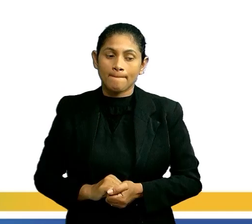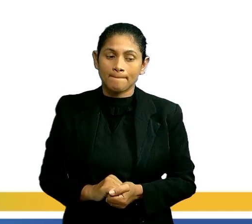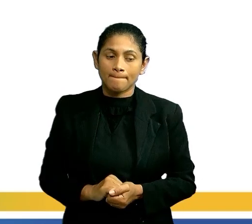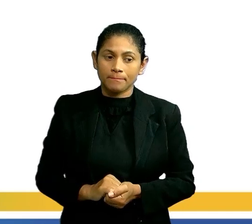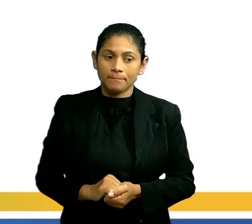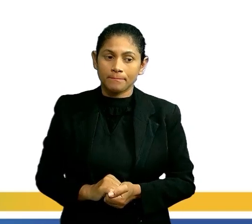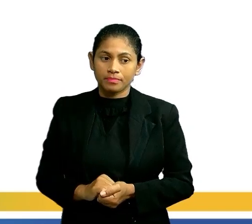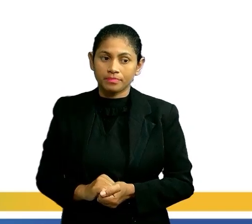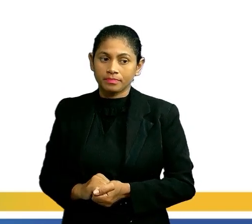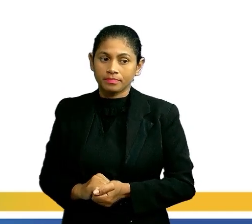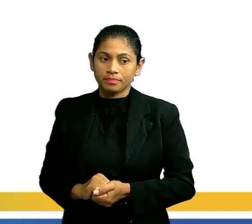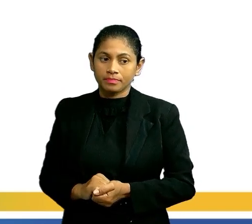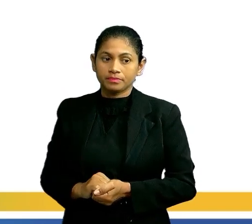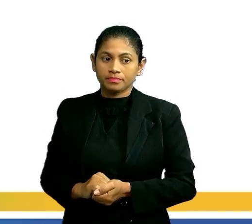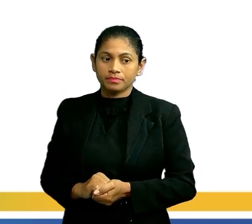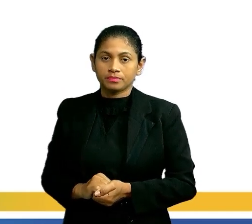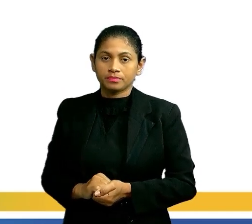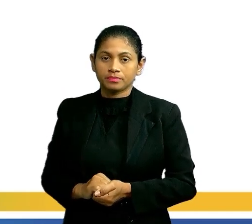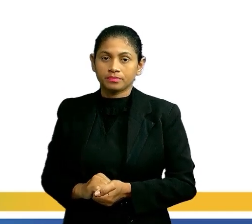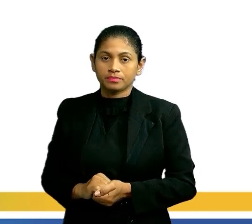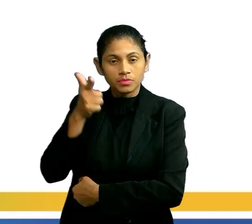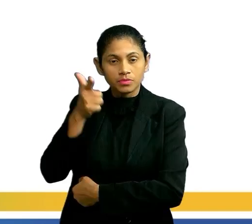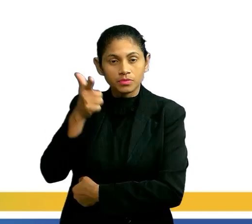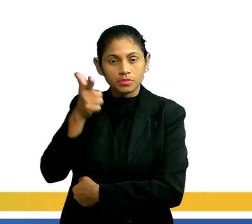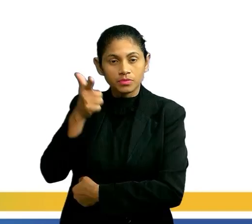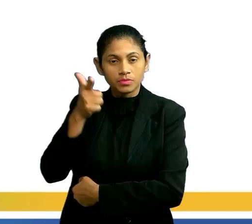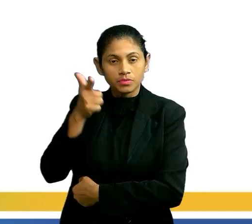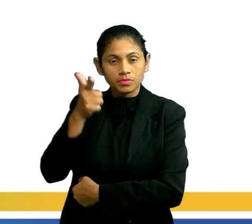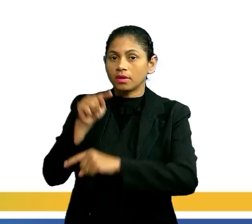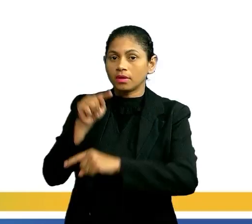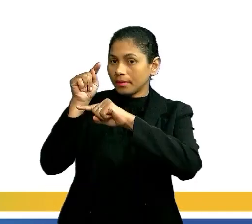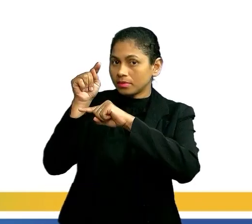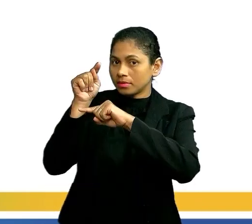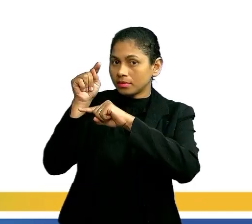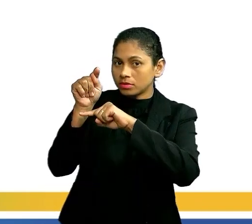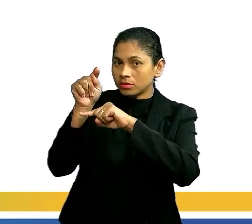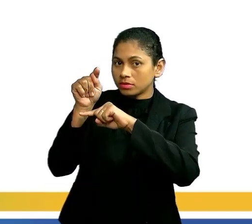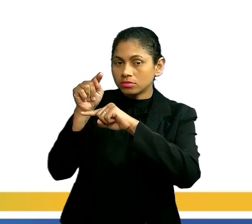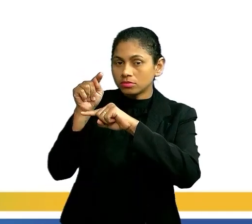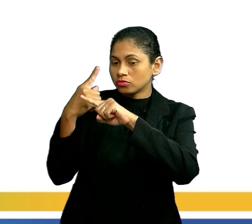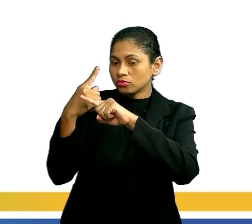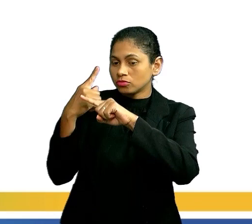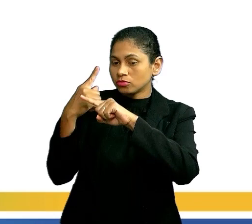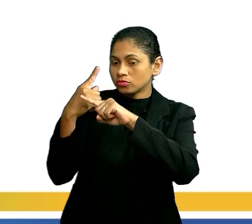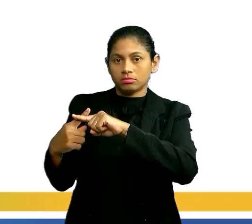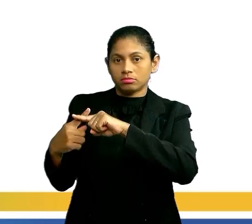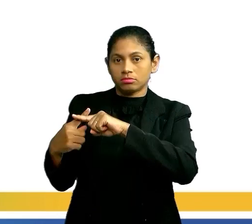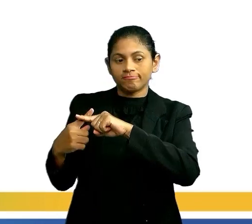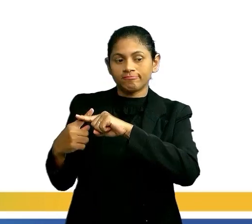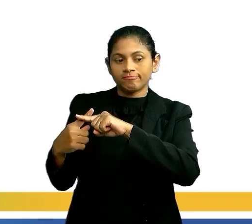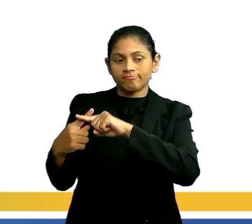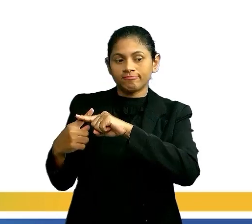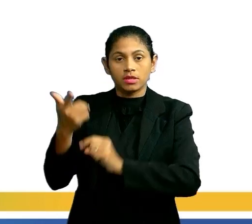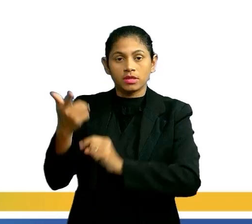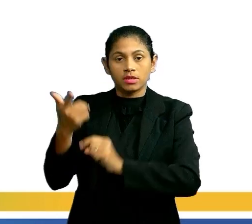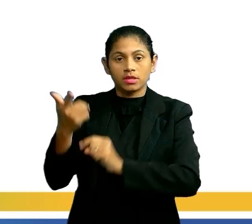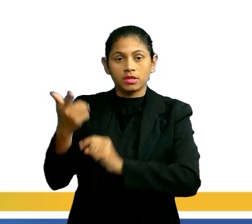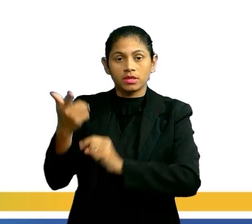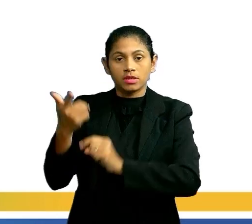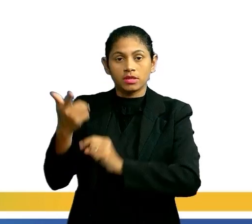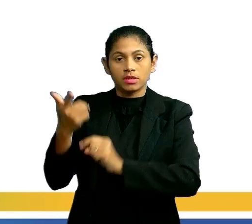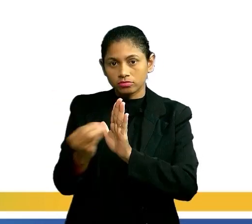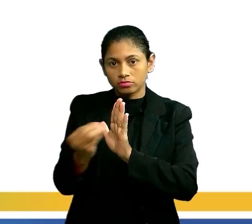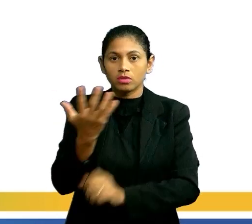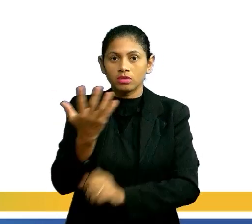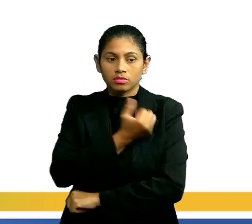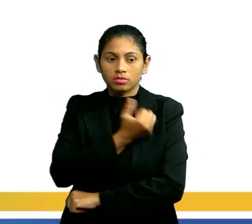variável. Aqui repete, aqui multiplica, e aqui 5 mais h repete. Agora vai acontecer o